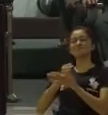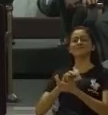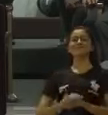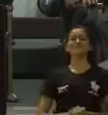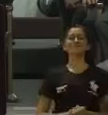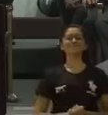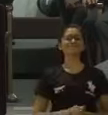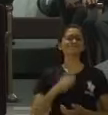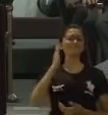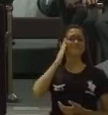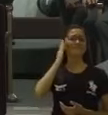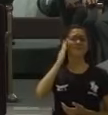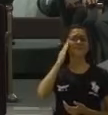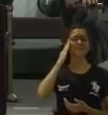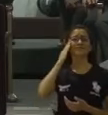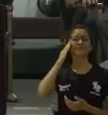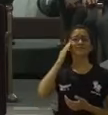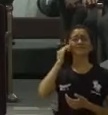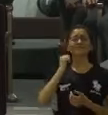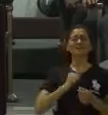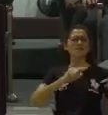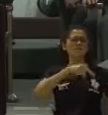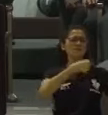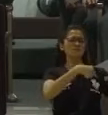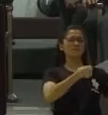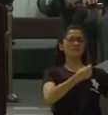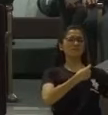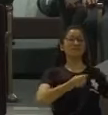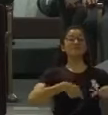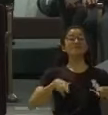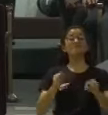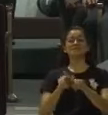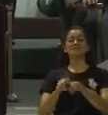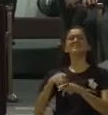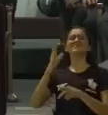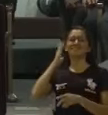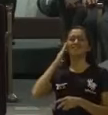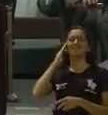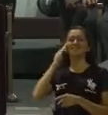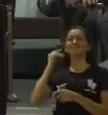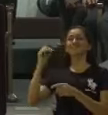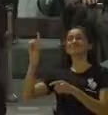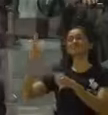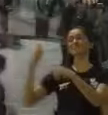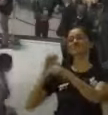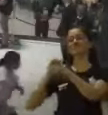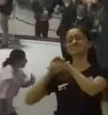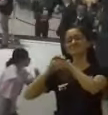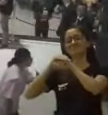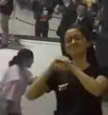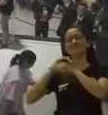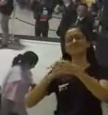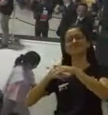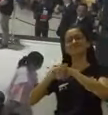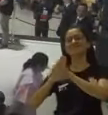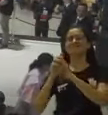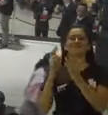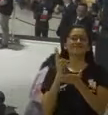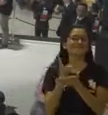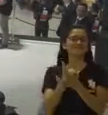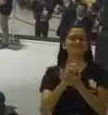ele, eu sei o que é ser perseguido, mas também eu sei o que é ser protegido por ele,